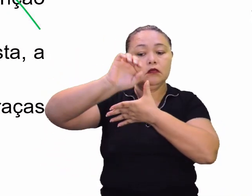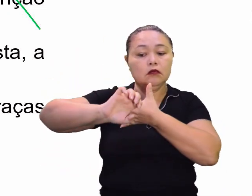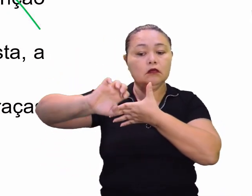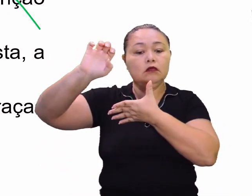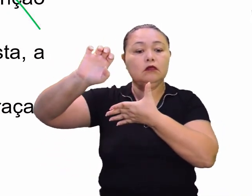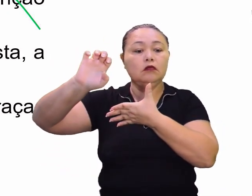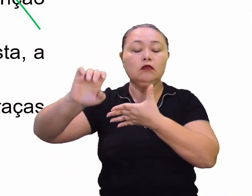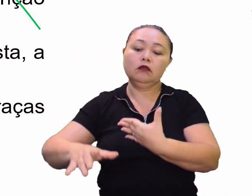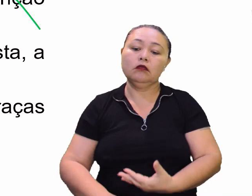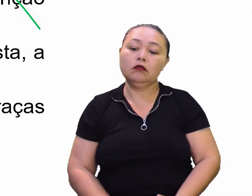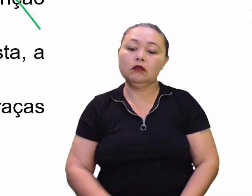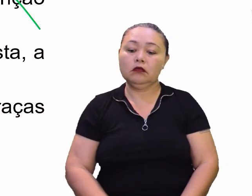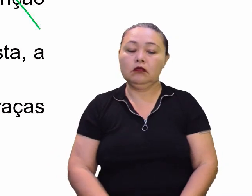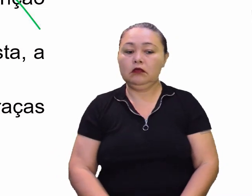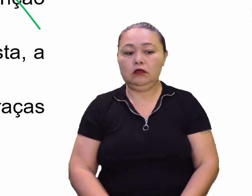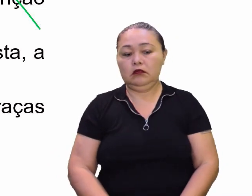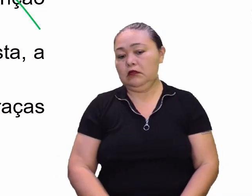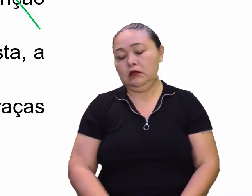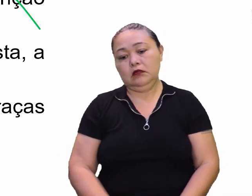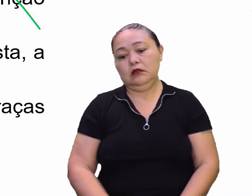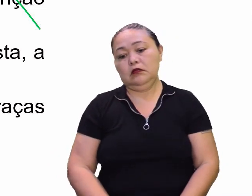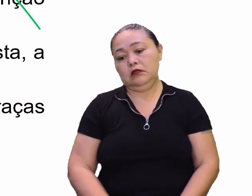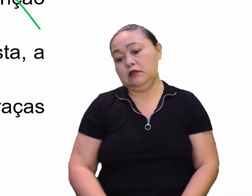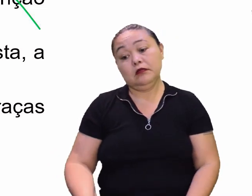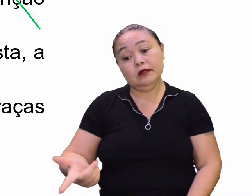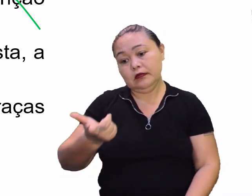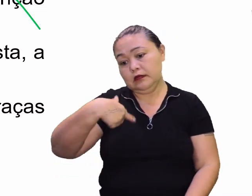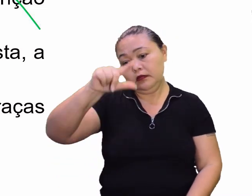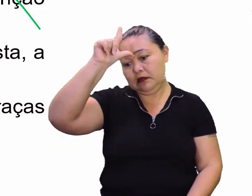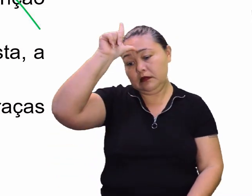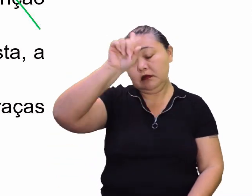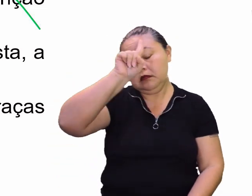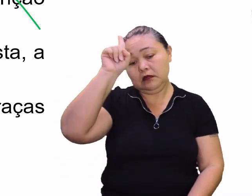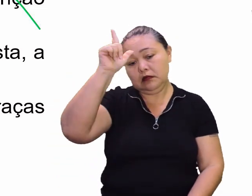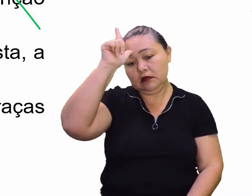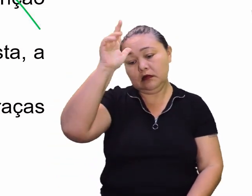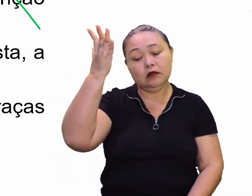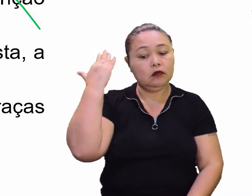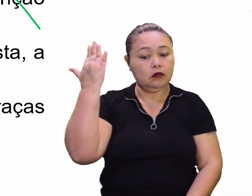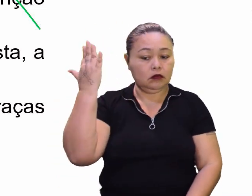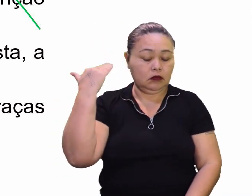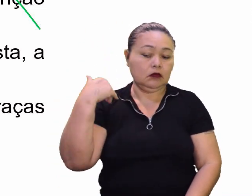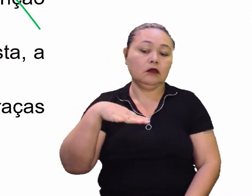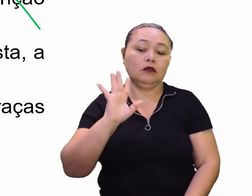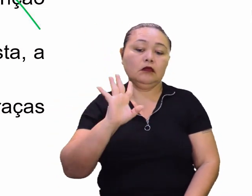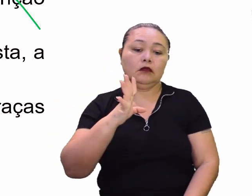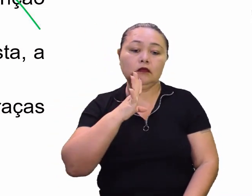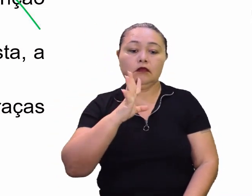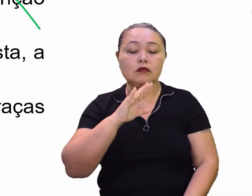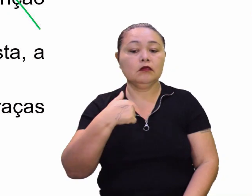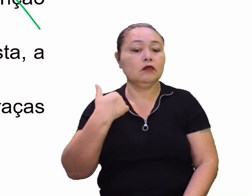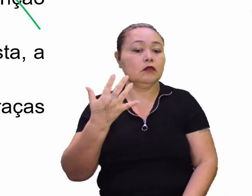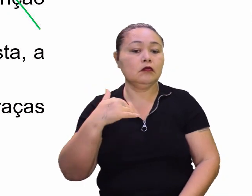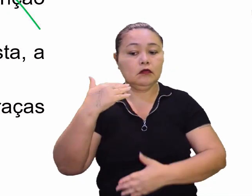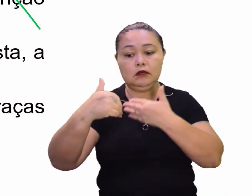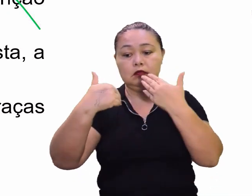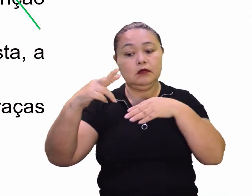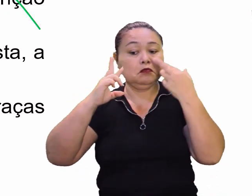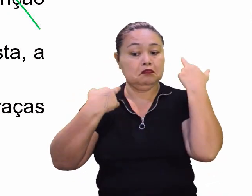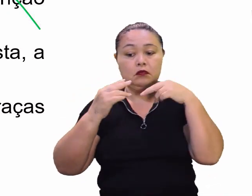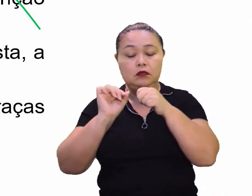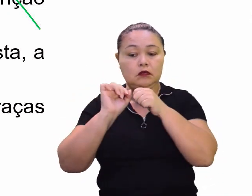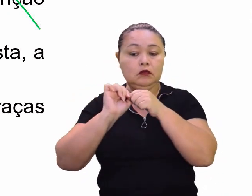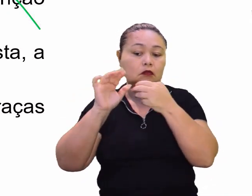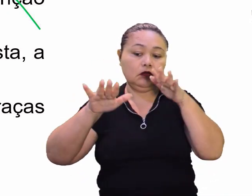líder na Europa. Não, Alemanha, né? é. Lá é a Alemanha, a gente já viu isso na aula passada. E a Rússia nem é desenvolvida, né? Nem é tão desenvolvido